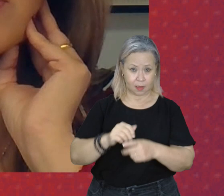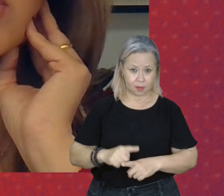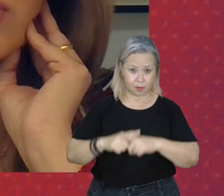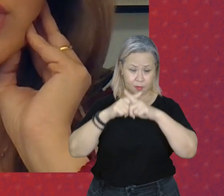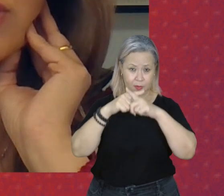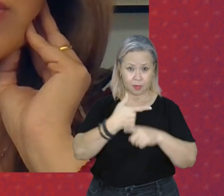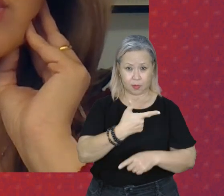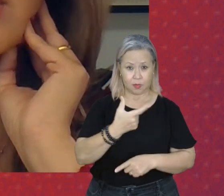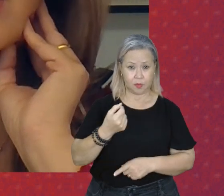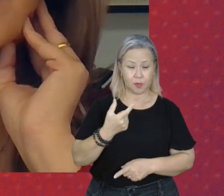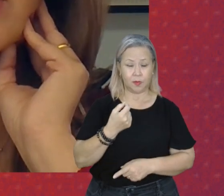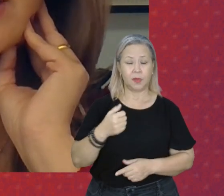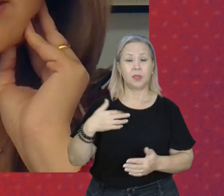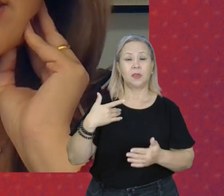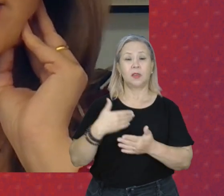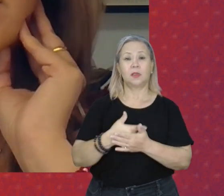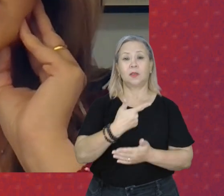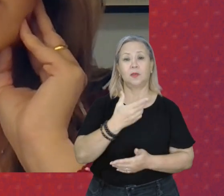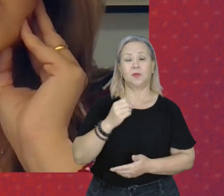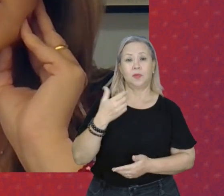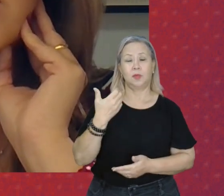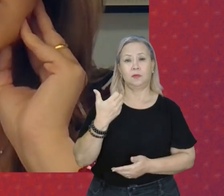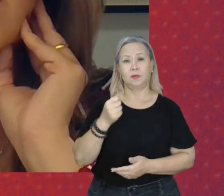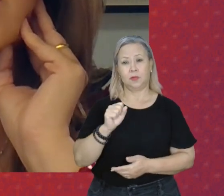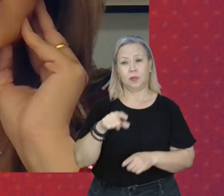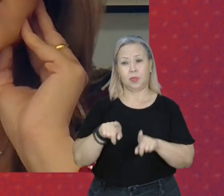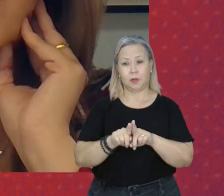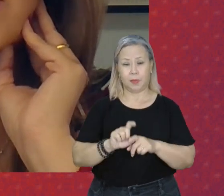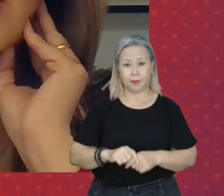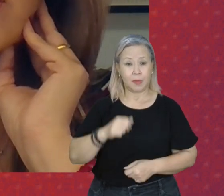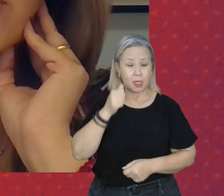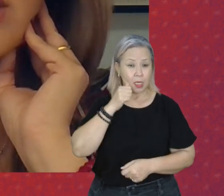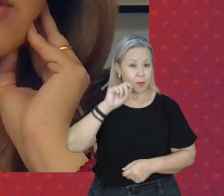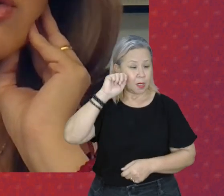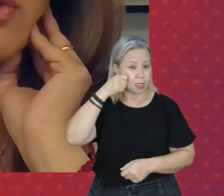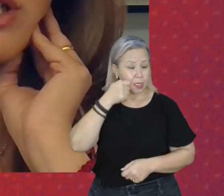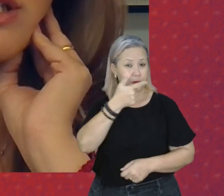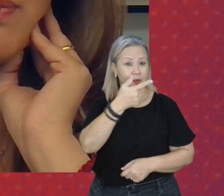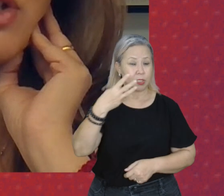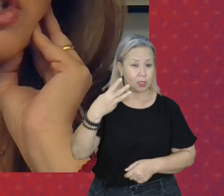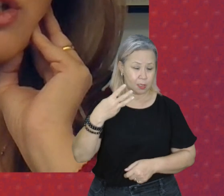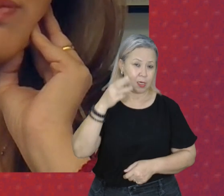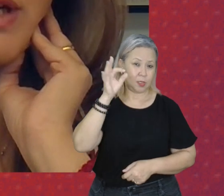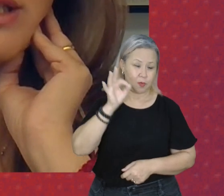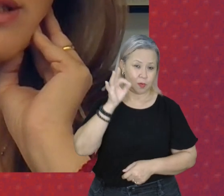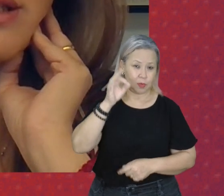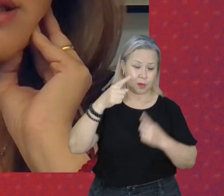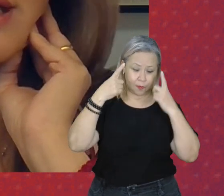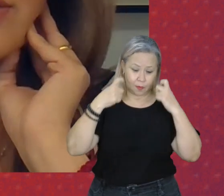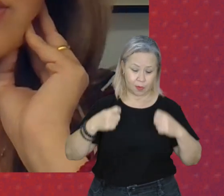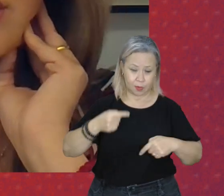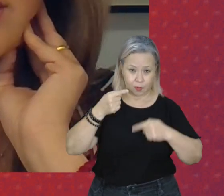2020 e 2018. E mulheres negras são vítimas em 23% dos casos de violência política no país. Esses dados